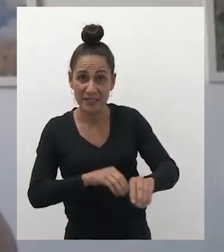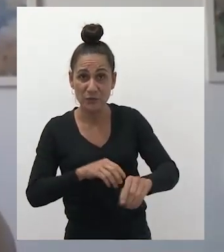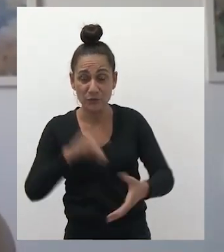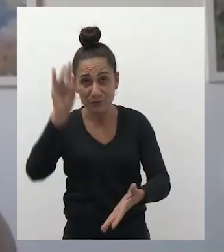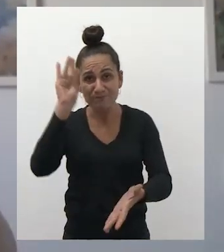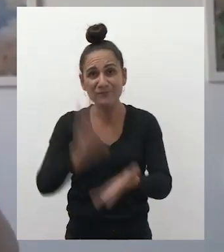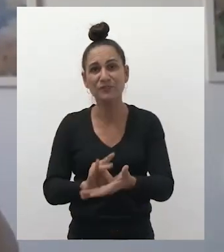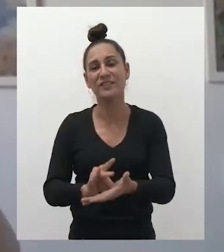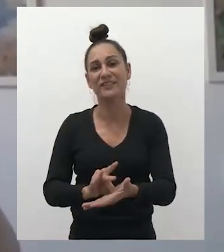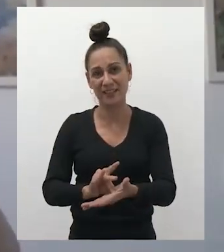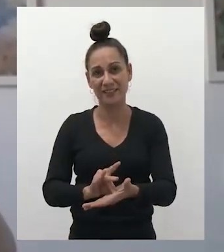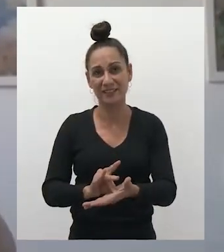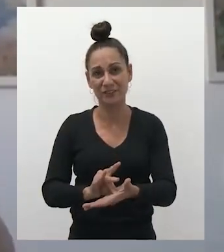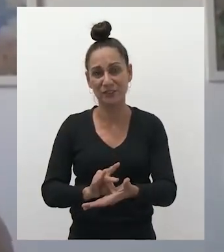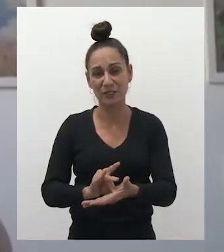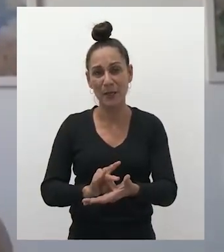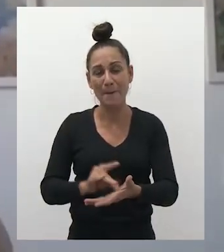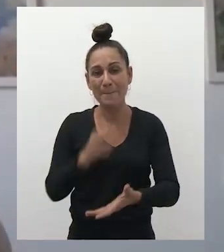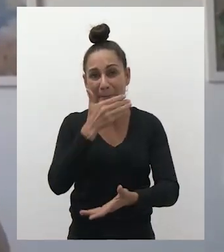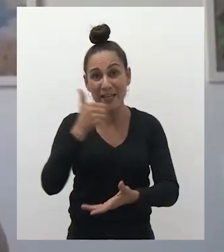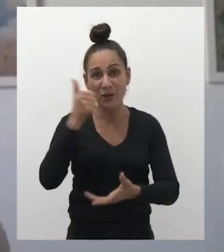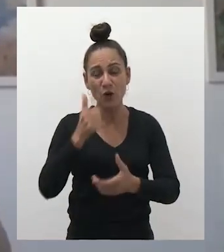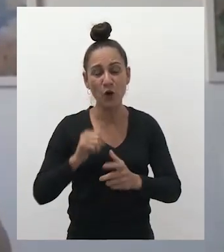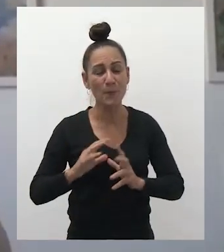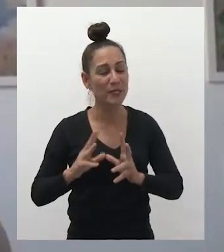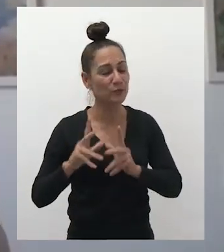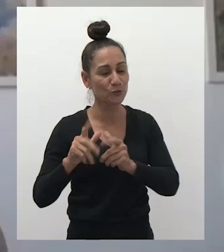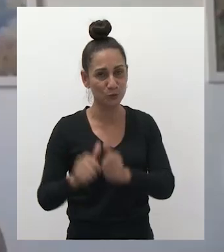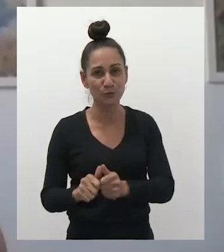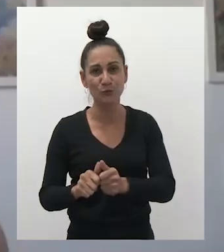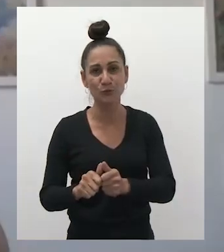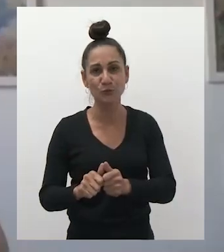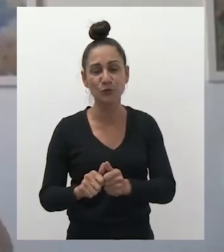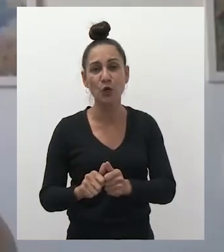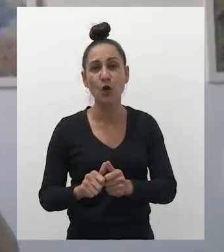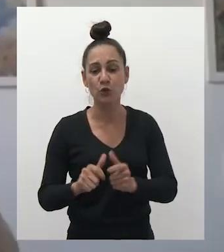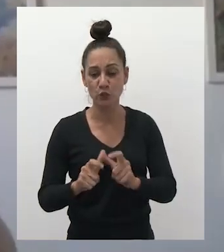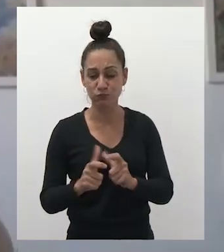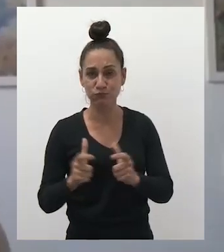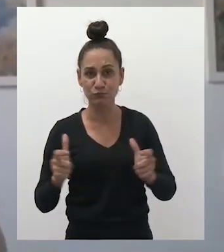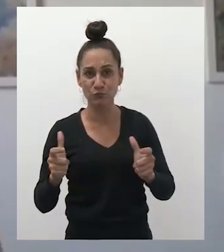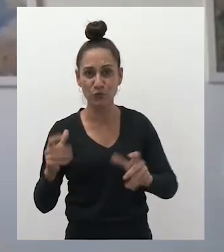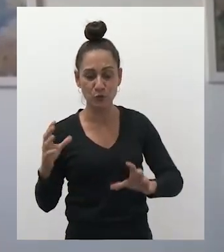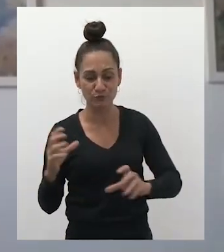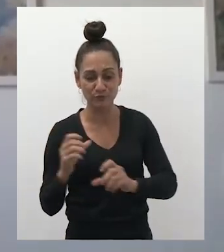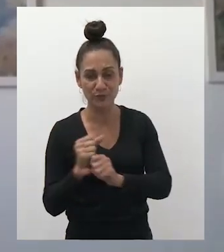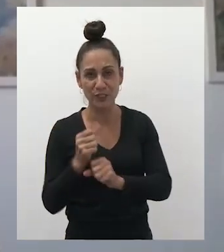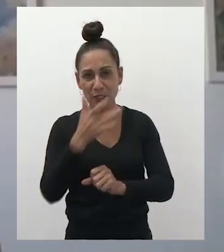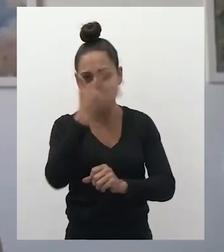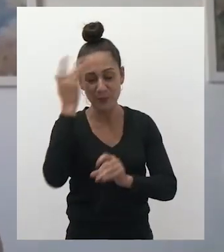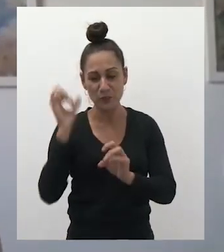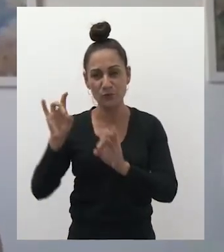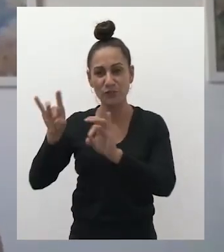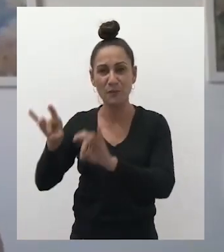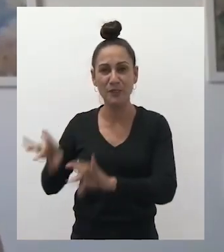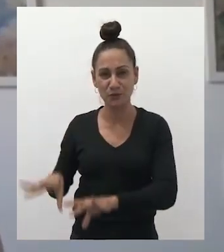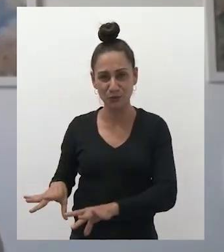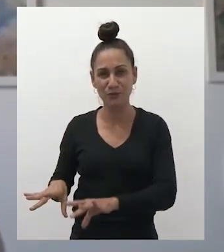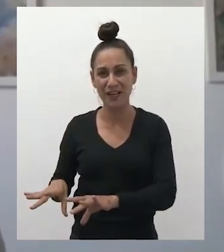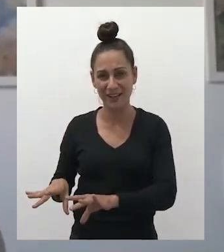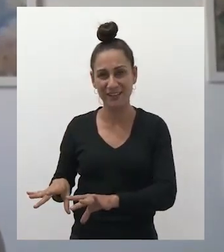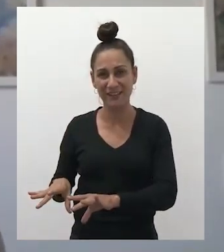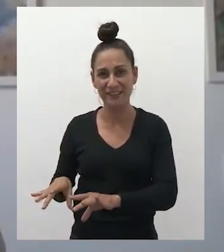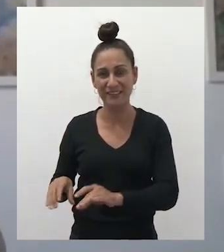realidade maior para todo mundo, a gente não tiver esses números altos que nós temos de abandono